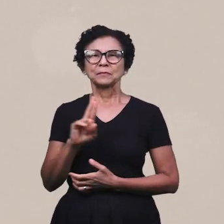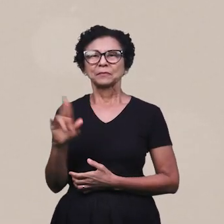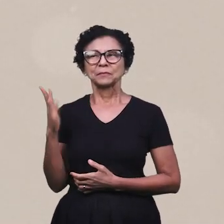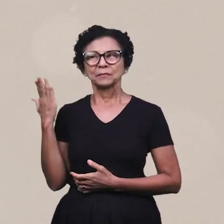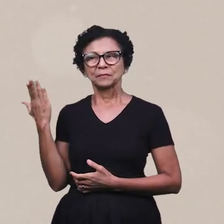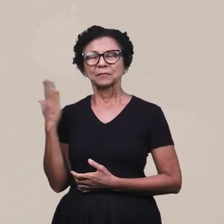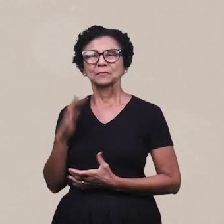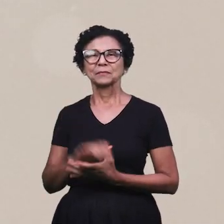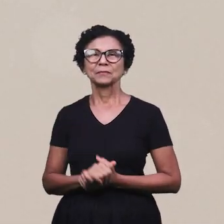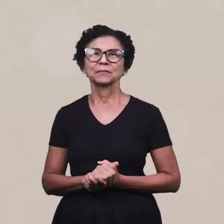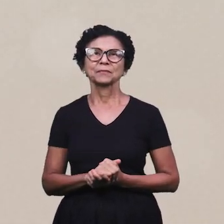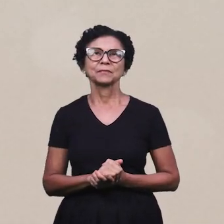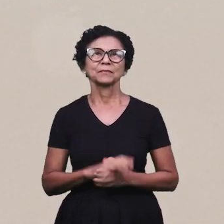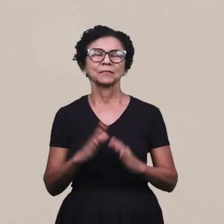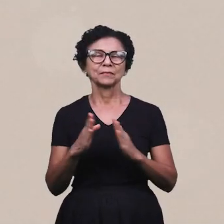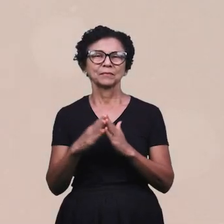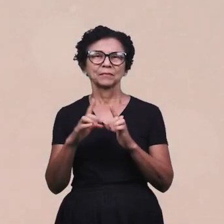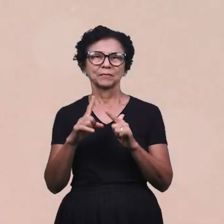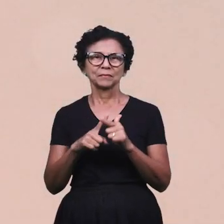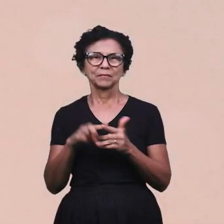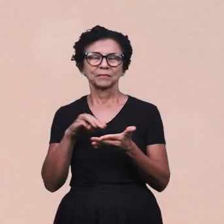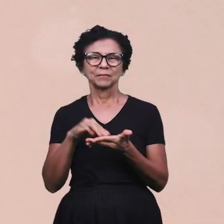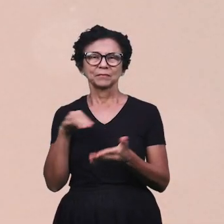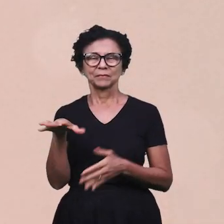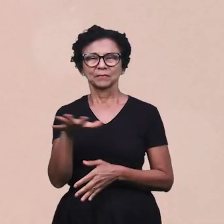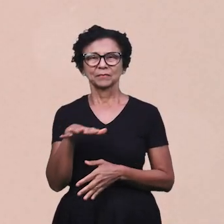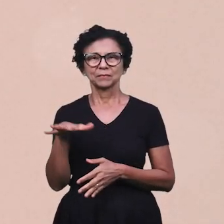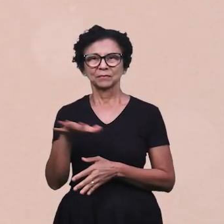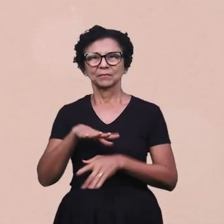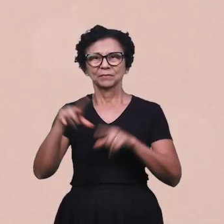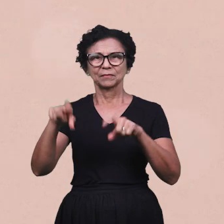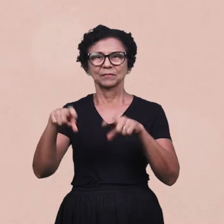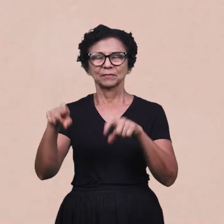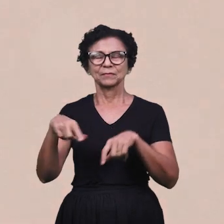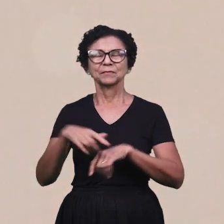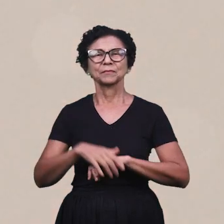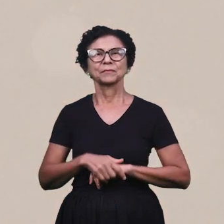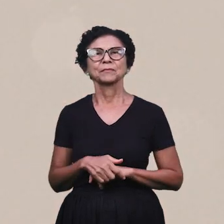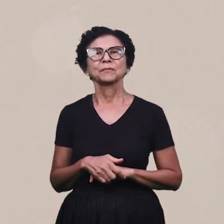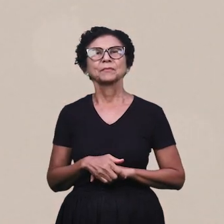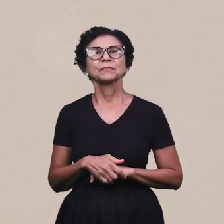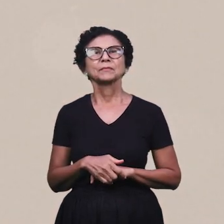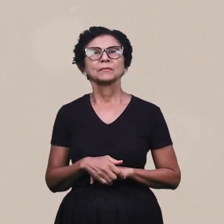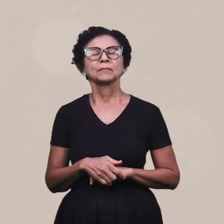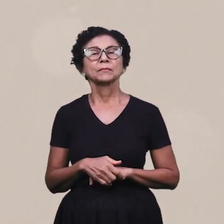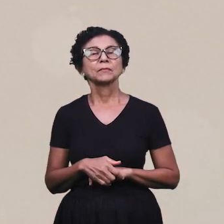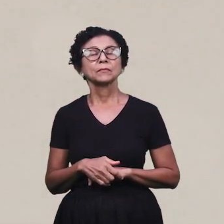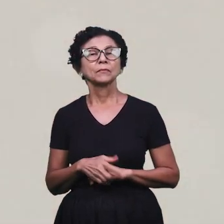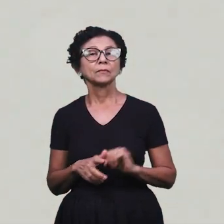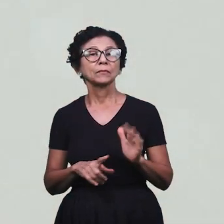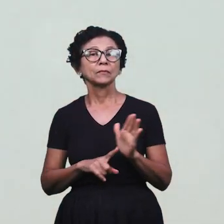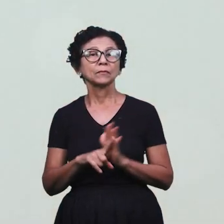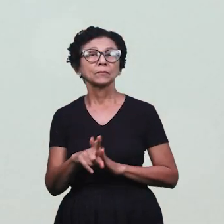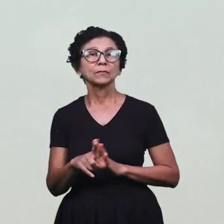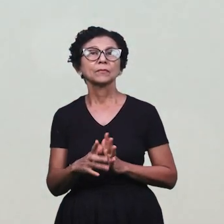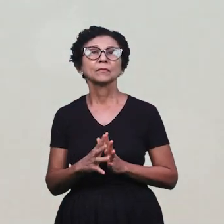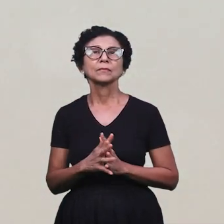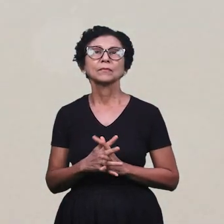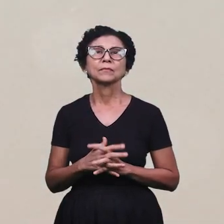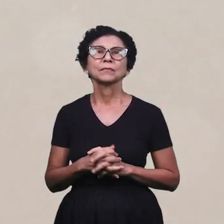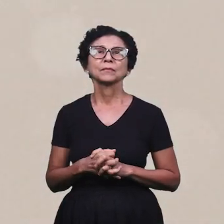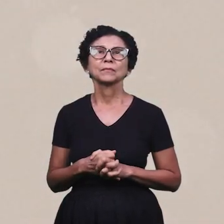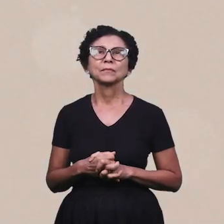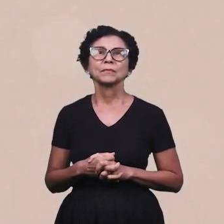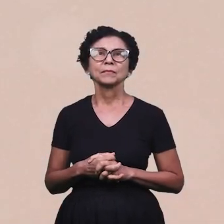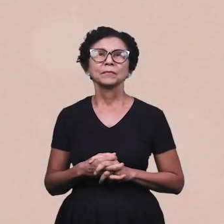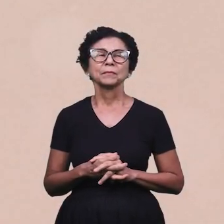Pimenta, sou da igreja de Pinheiros 2, no município de Pinheiros, no norte do Espírito Santo. E eu gostaria de saber como eu posso